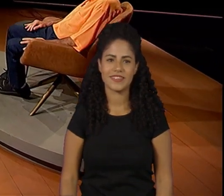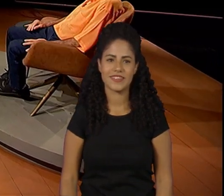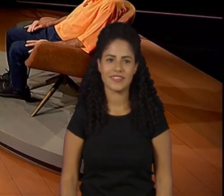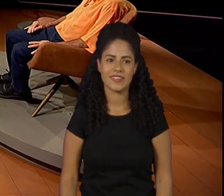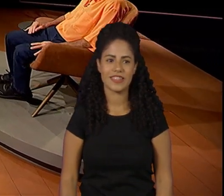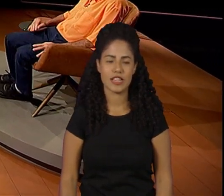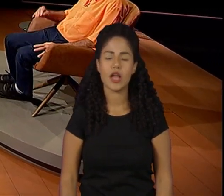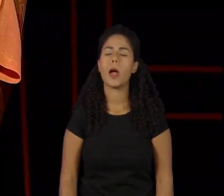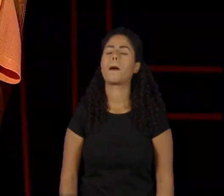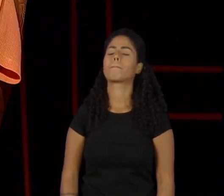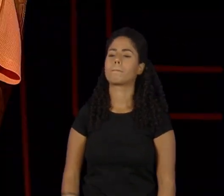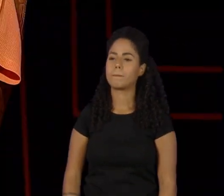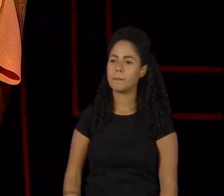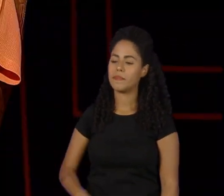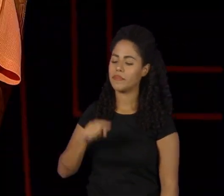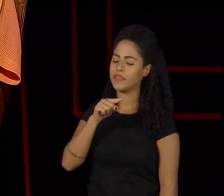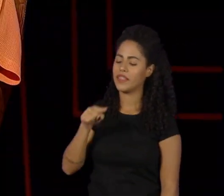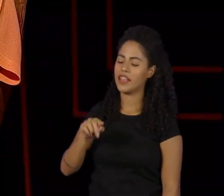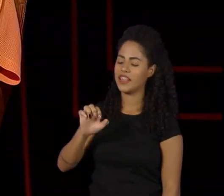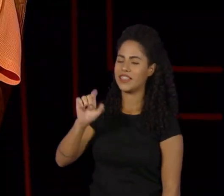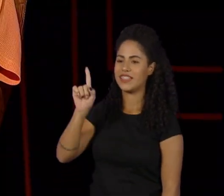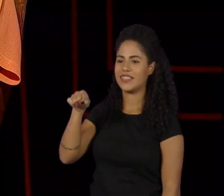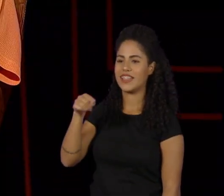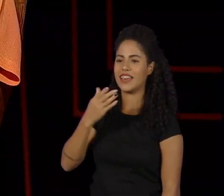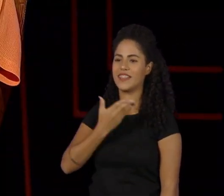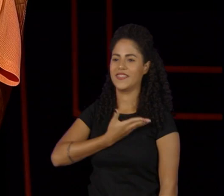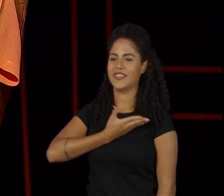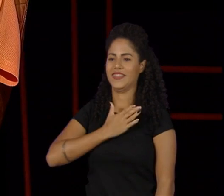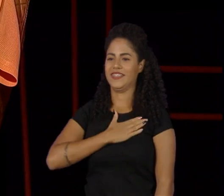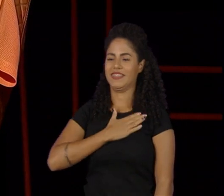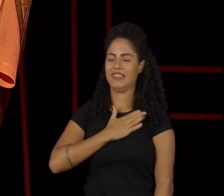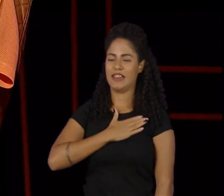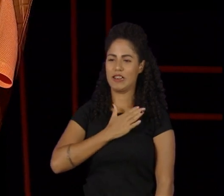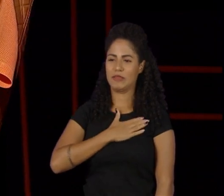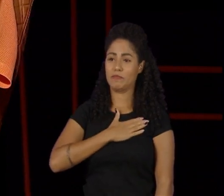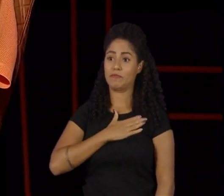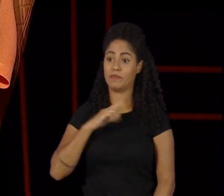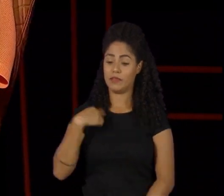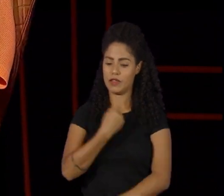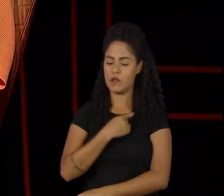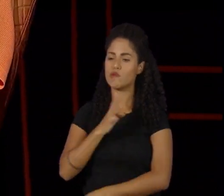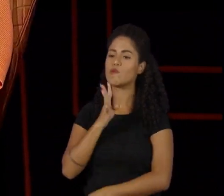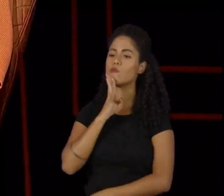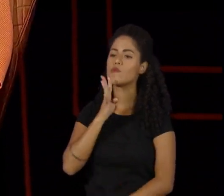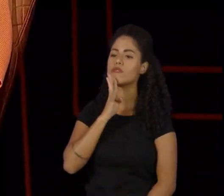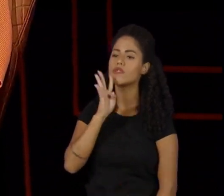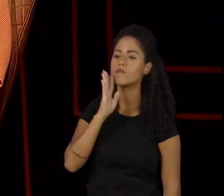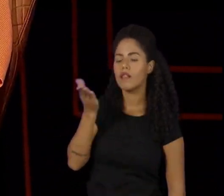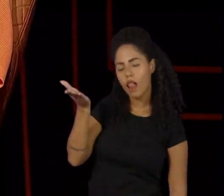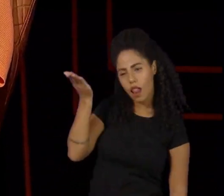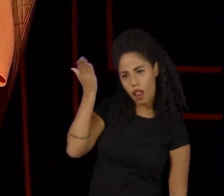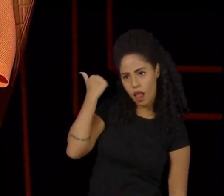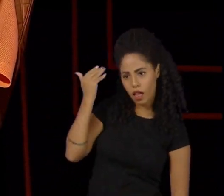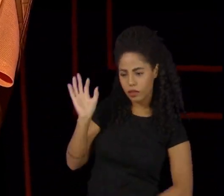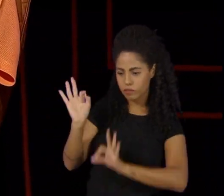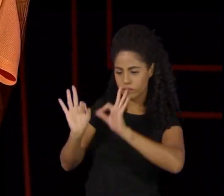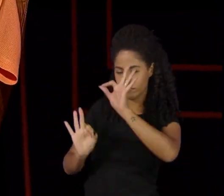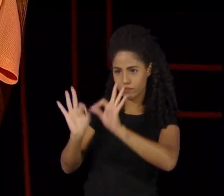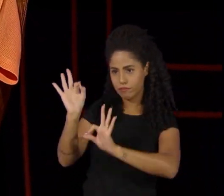Zé Carlos, grande companheiro, grande companheiro. Nós nos conhecemos nessa montagem